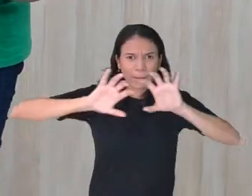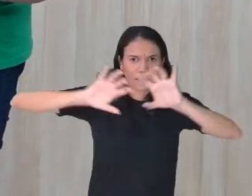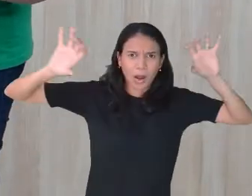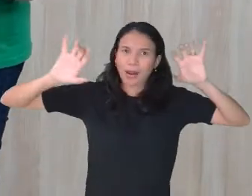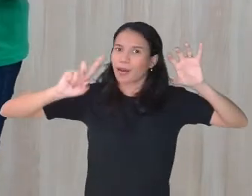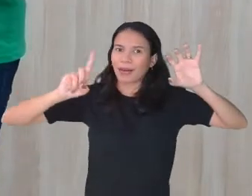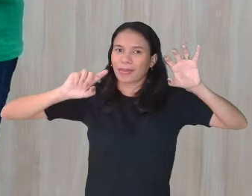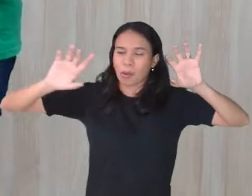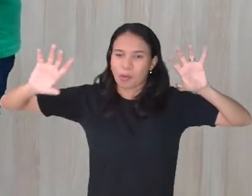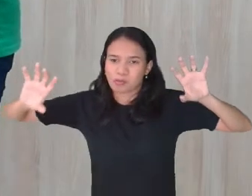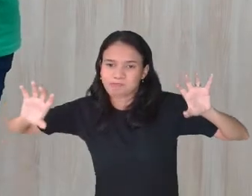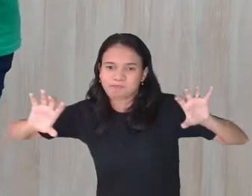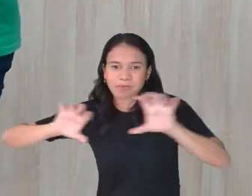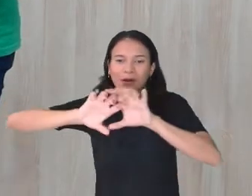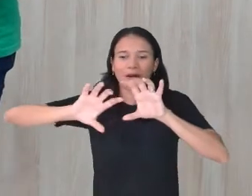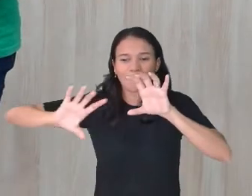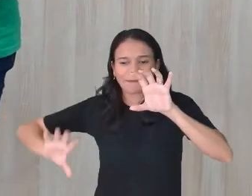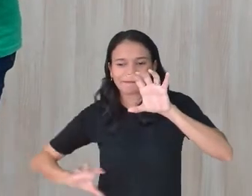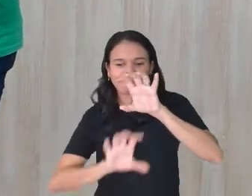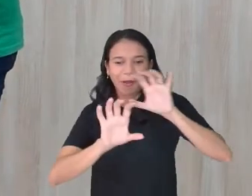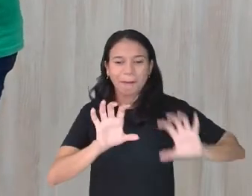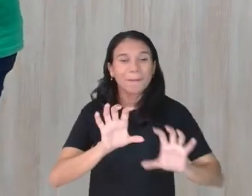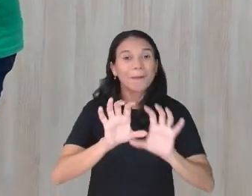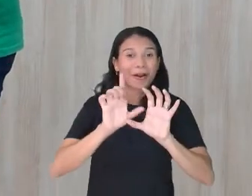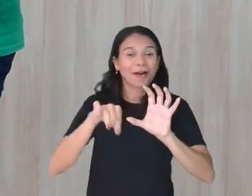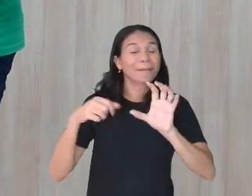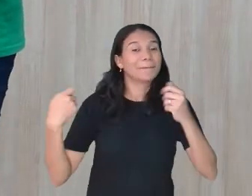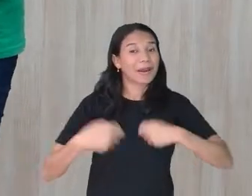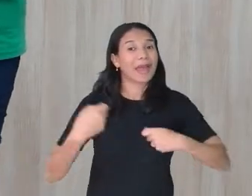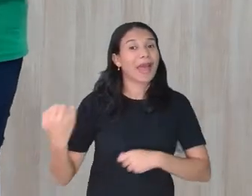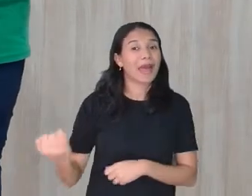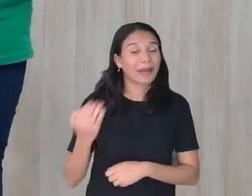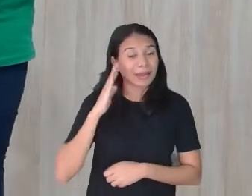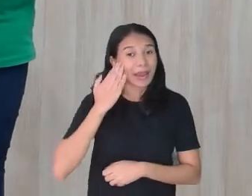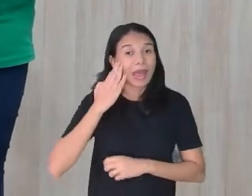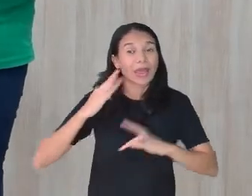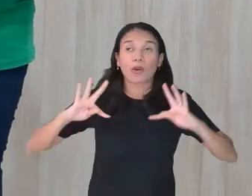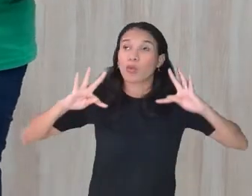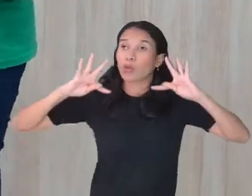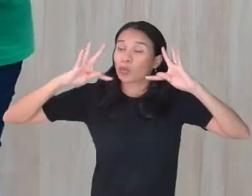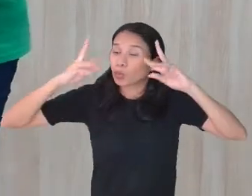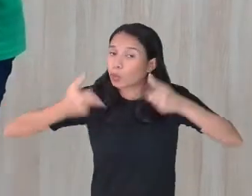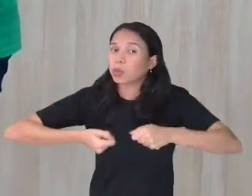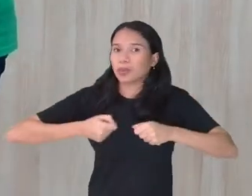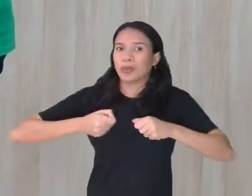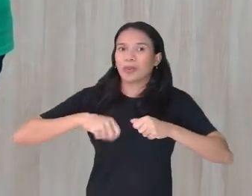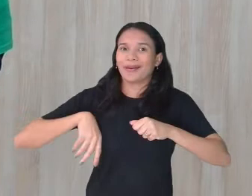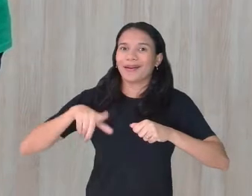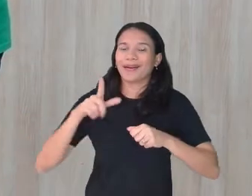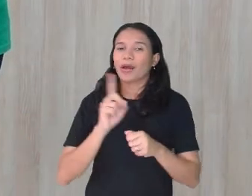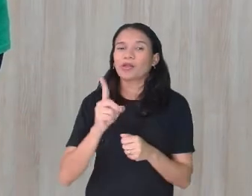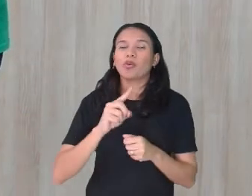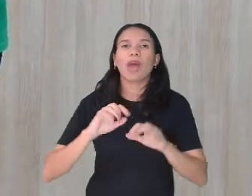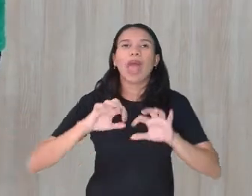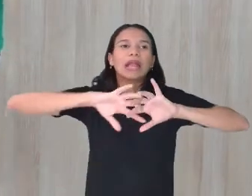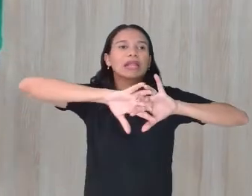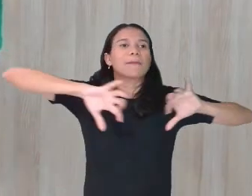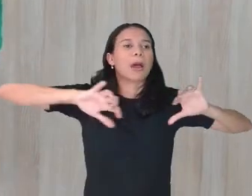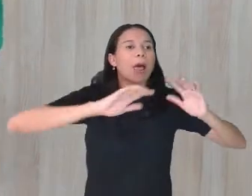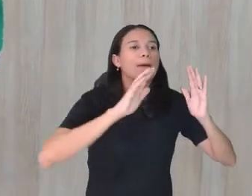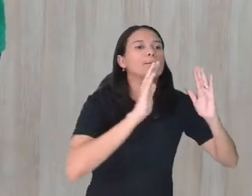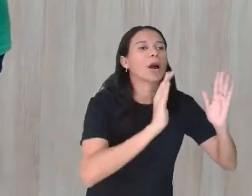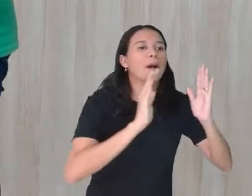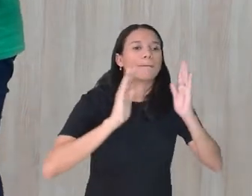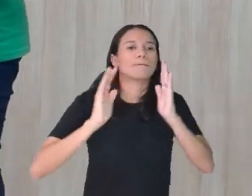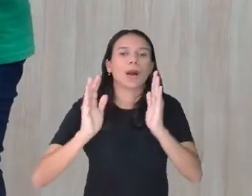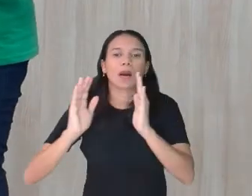pessoal. É importante a compreensão de que todos os sistemas terrestres eles não se encontram divididos